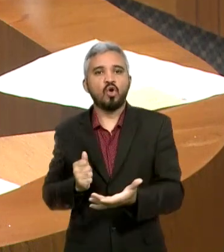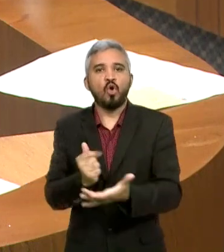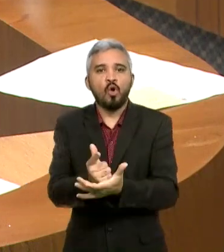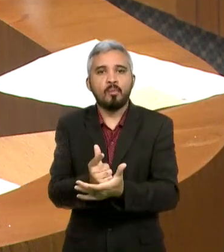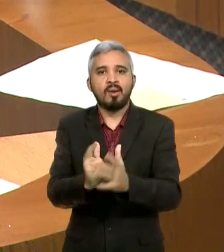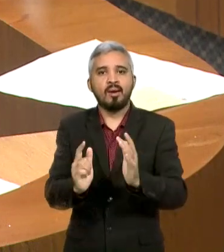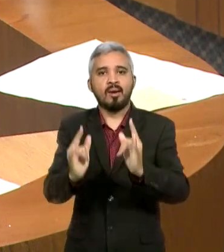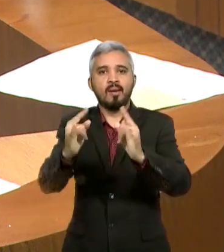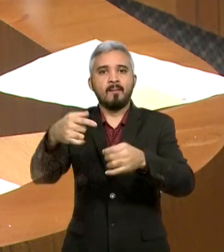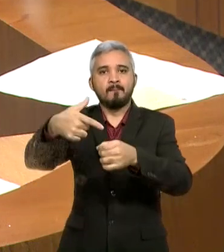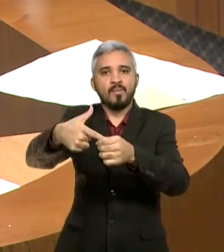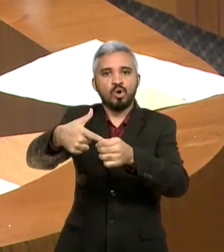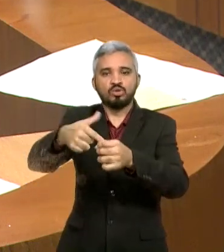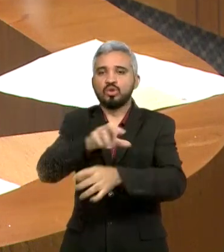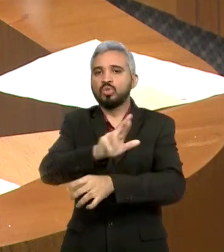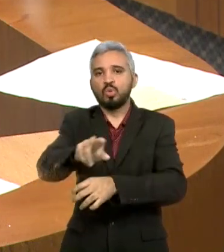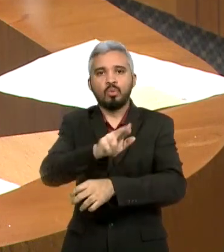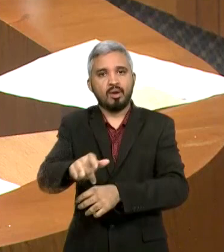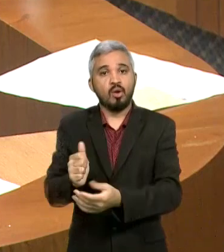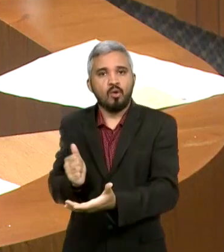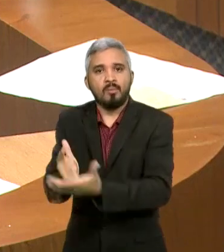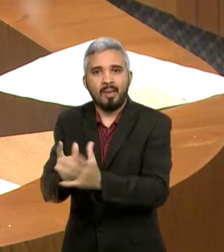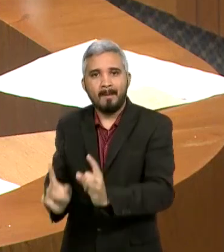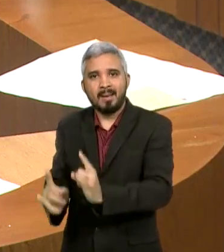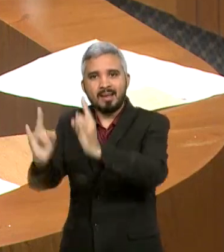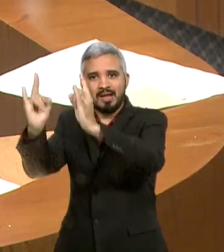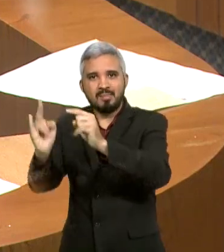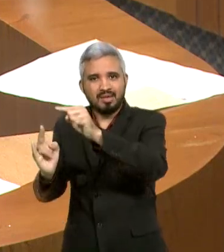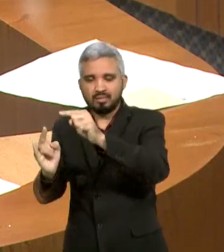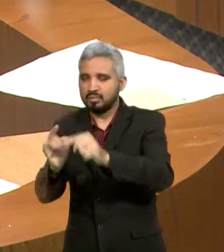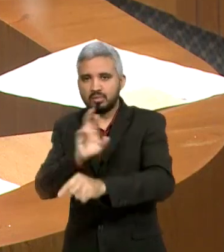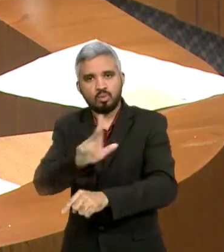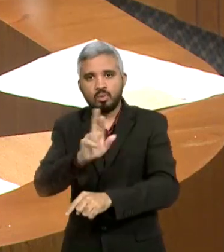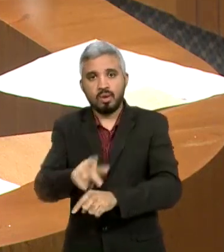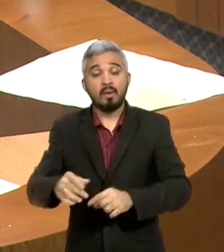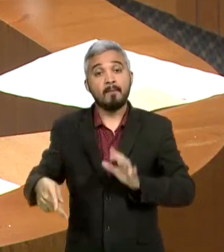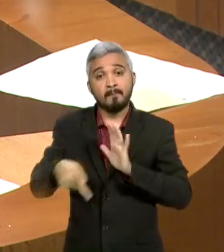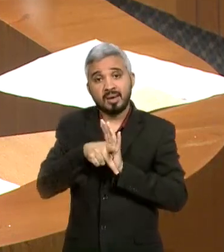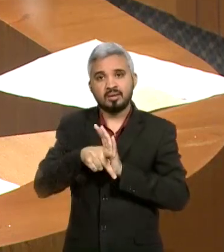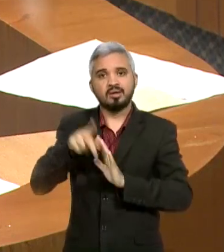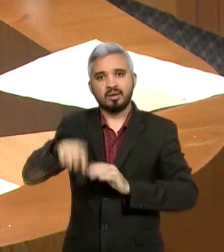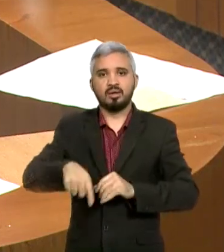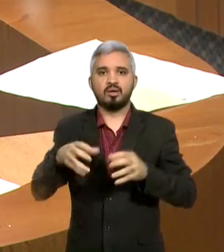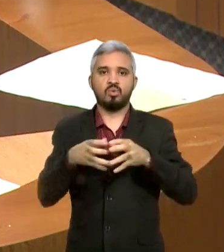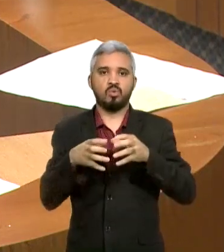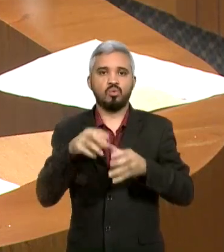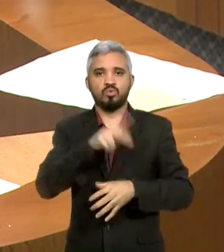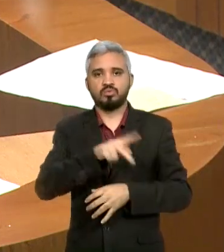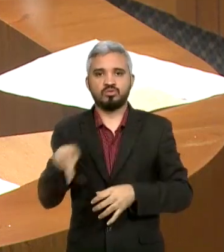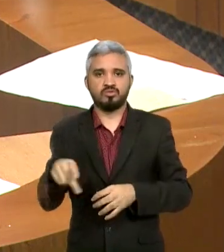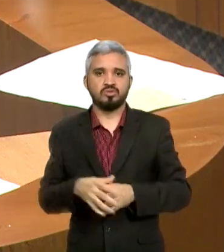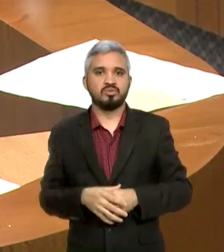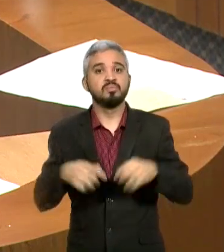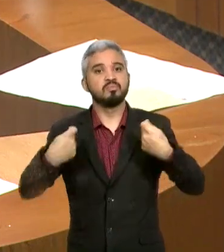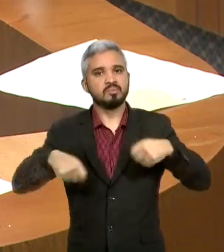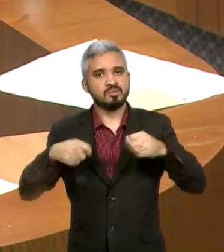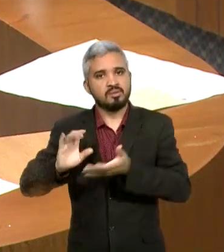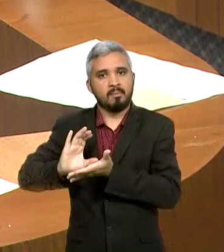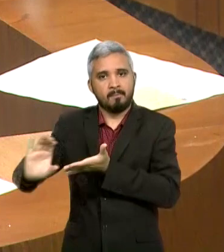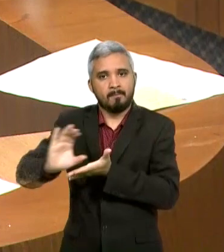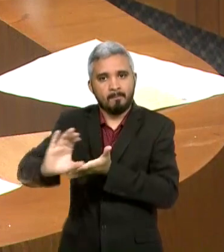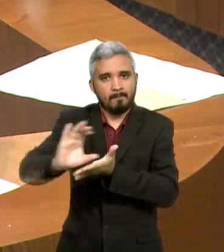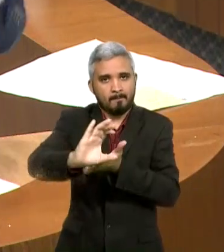península. Esse dinheiro tem dono. O dinheiro é dos professores e tem que ser devolvido para os professores, voltar para